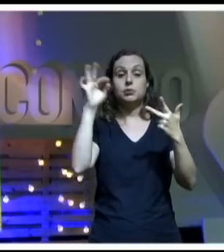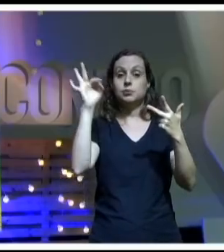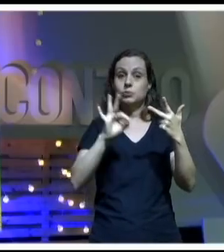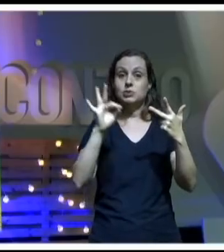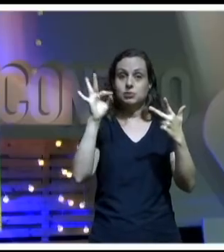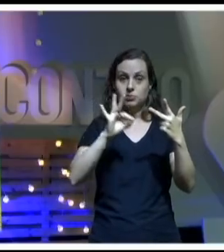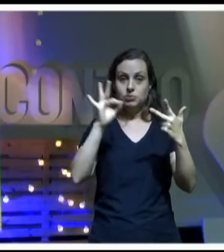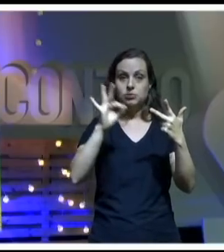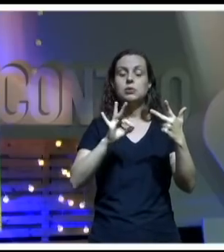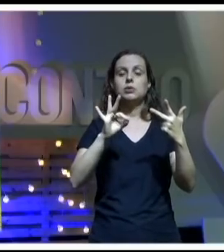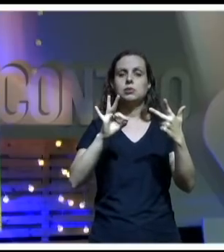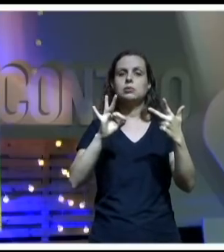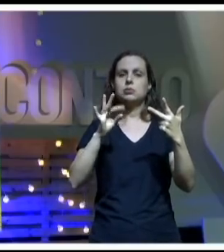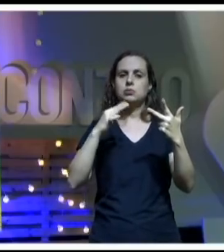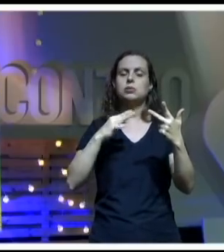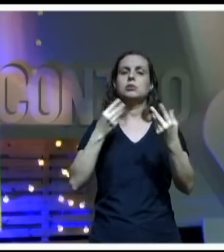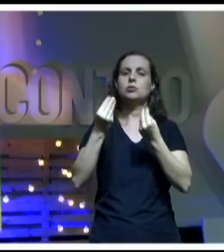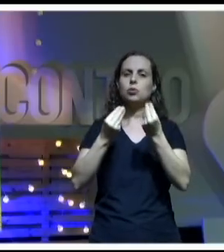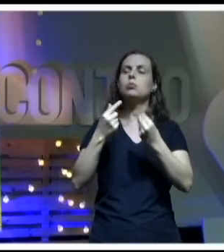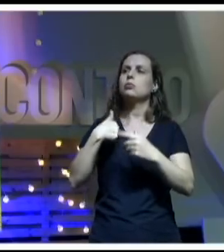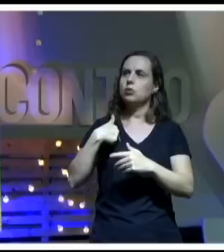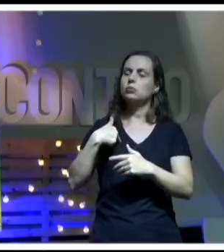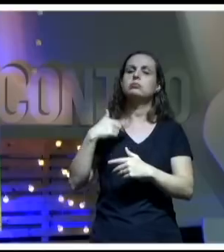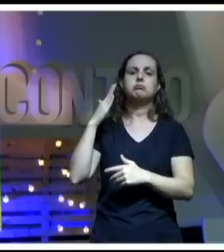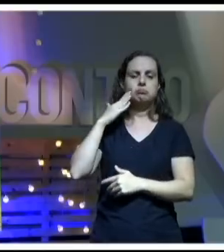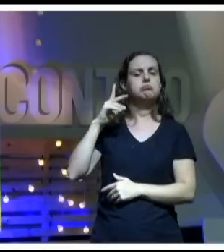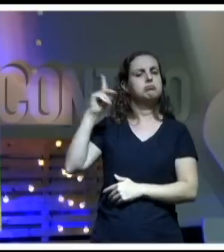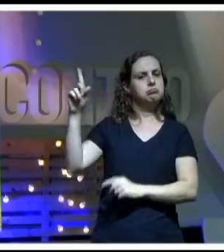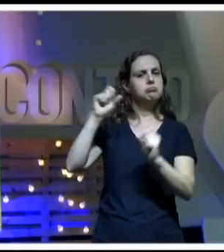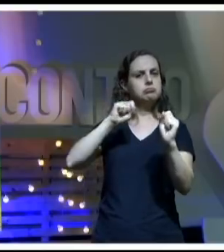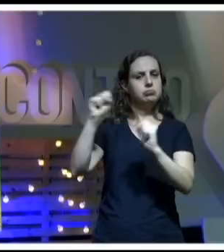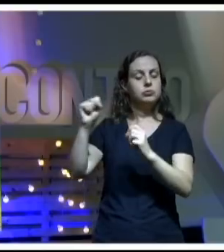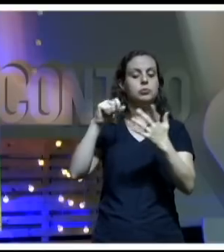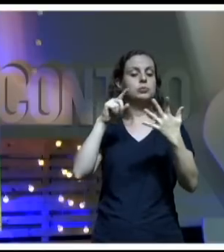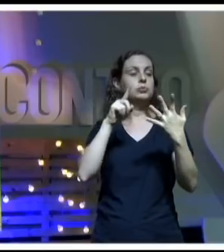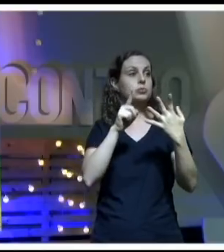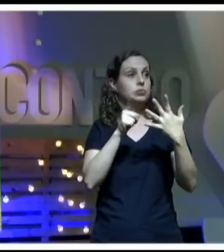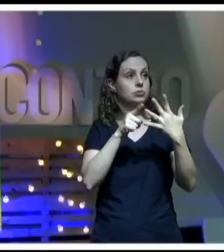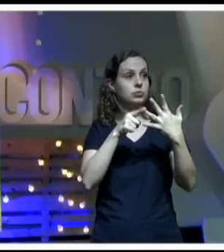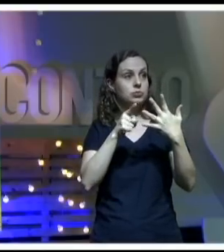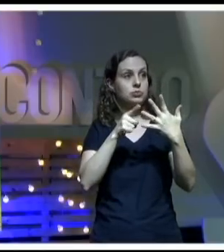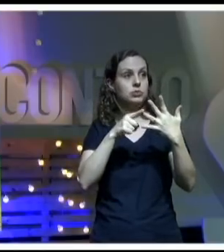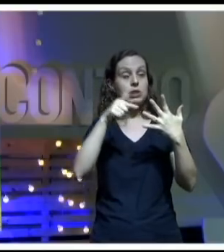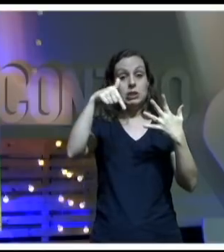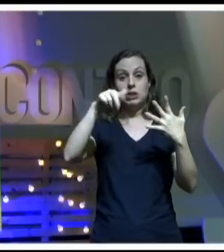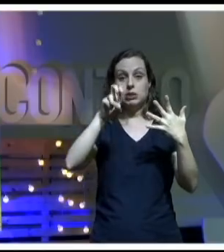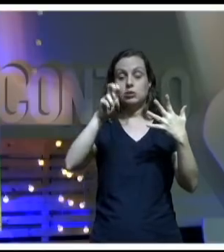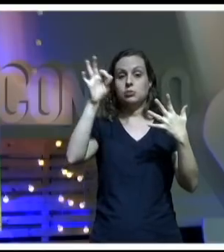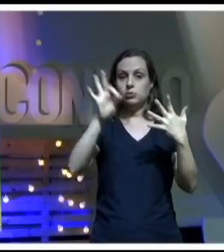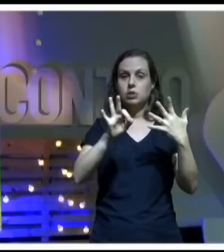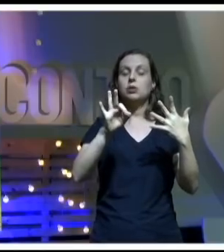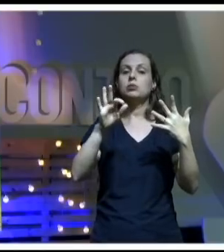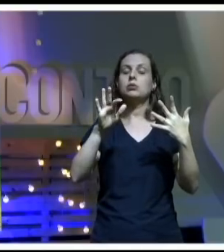alta visão sobre cristo 75 são melhores em sua formação espiritual estão indo bem